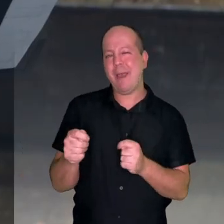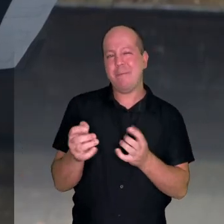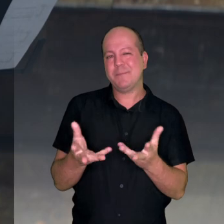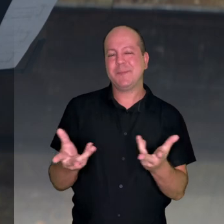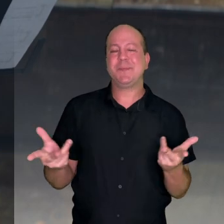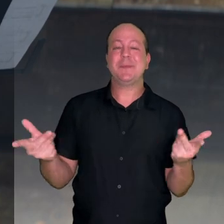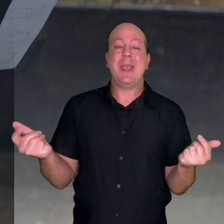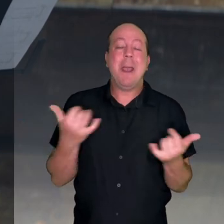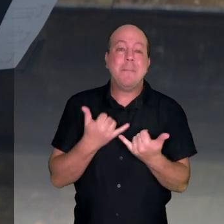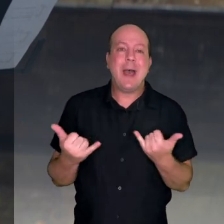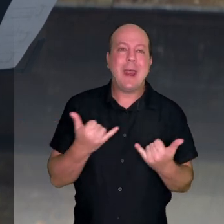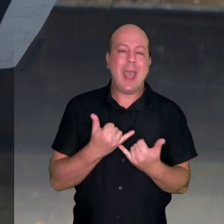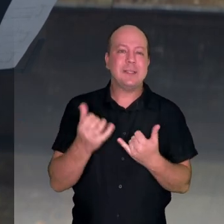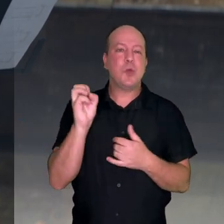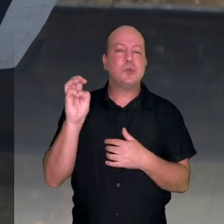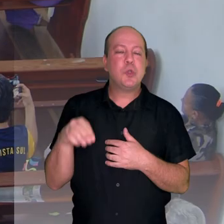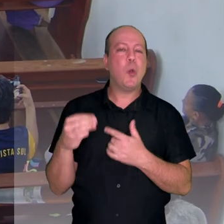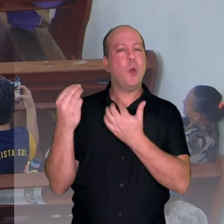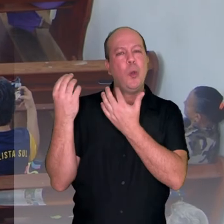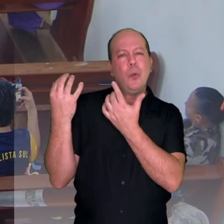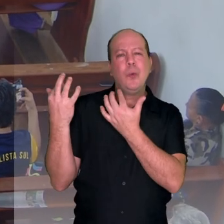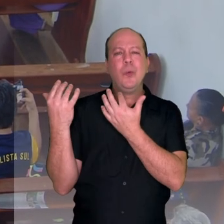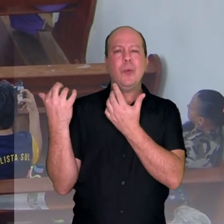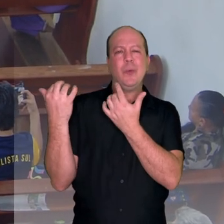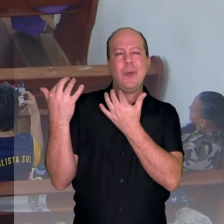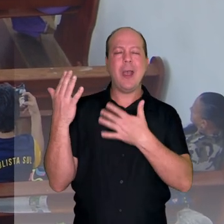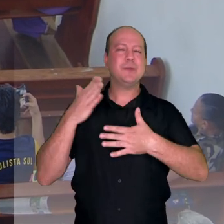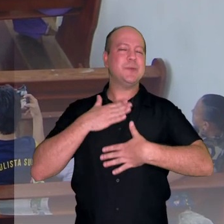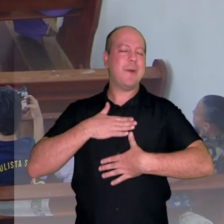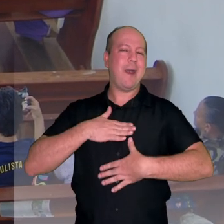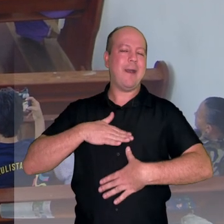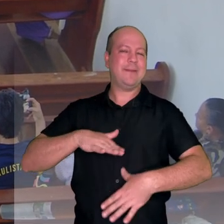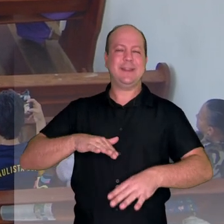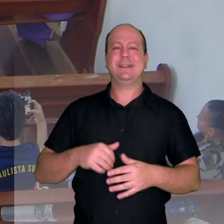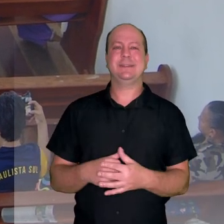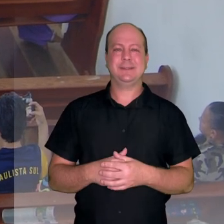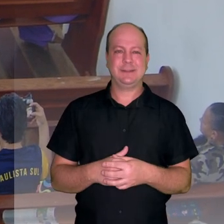é fenomenal. Às vezes você parece até que o som da flauta está saindo de dentro do violão.